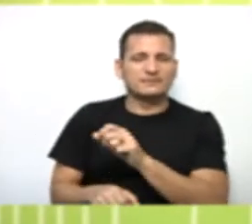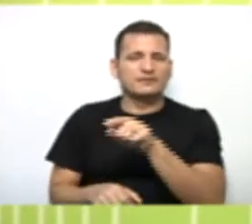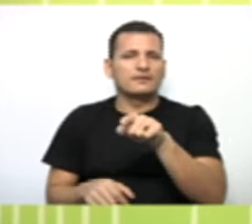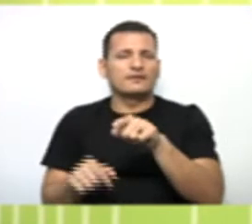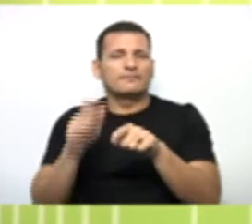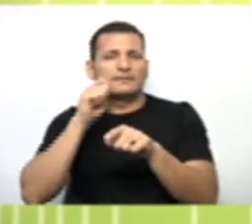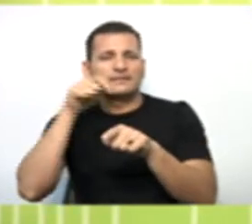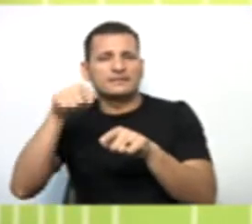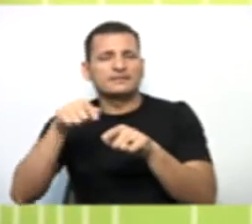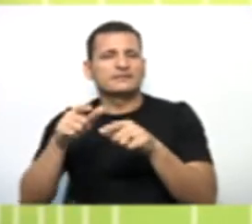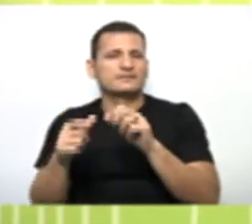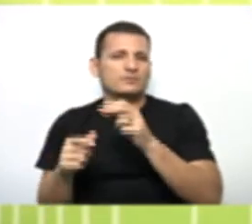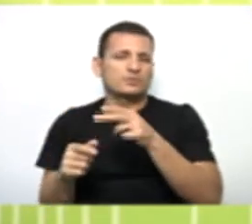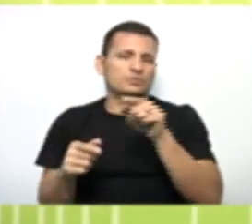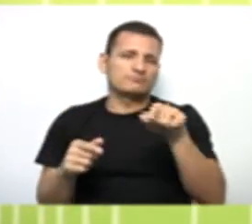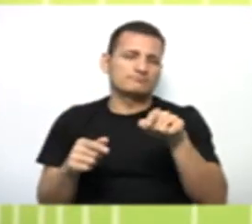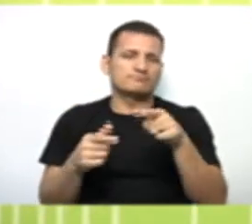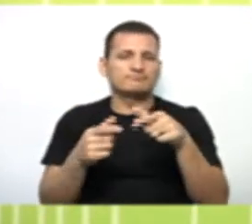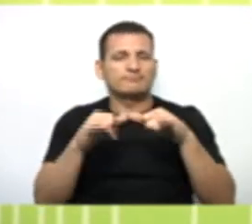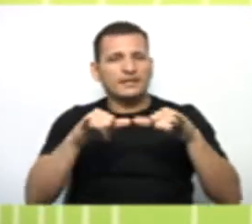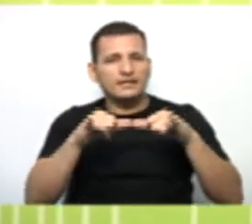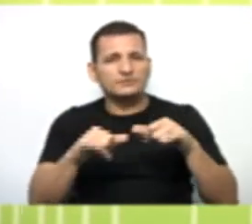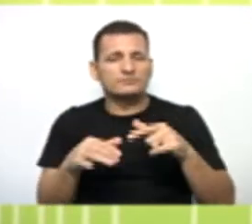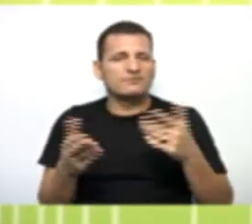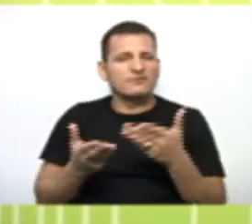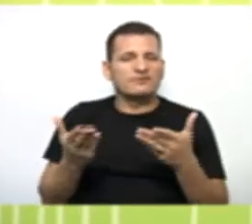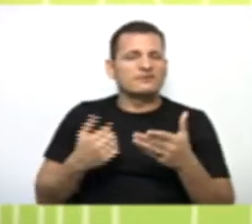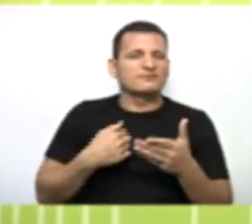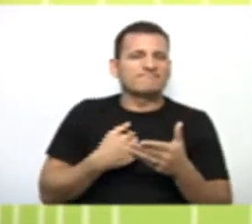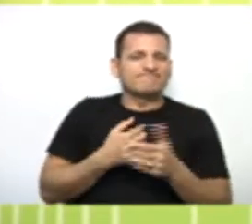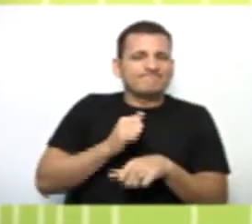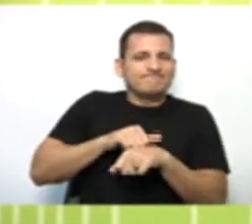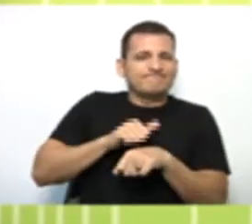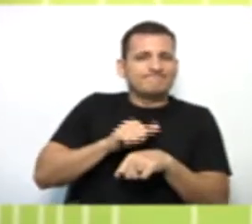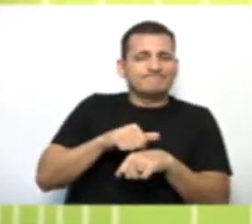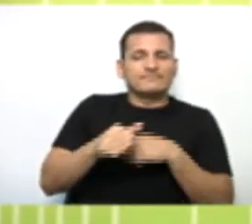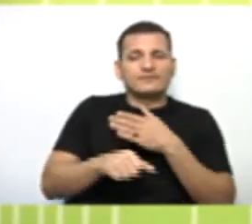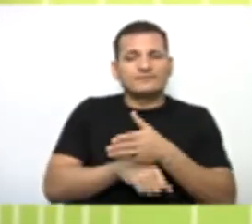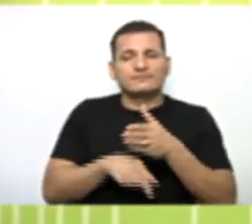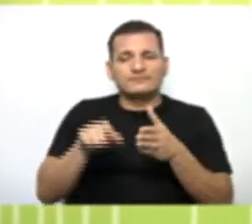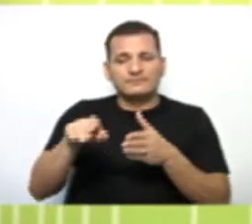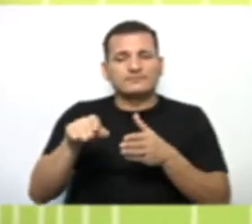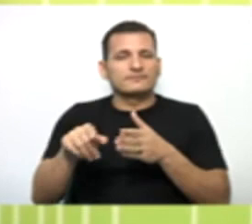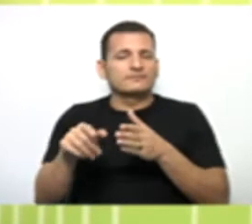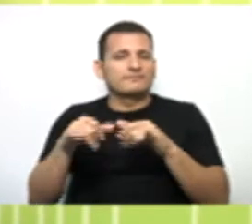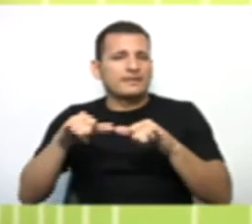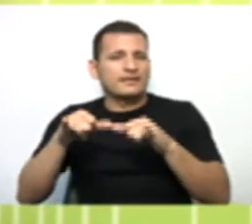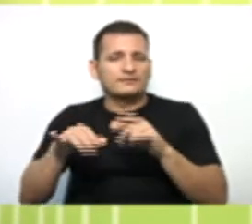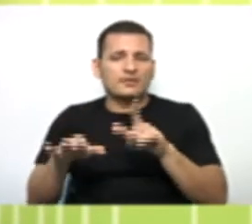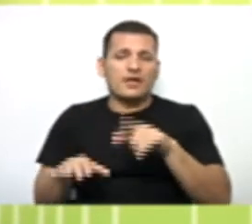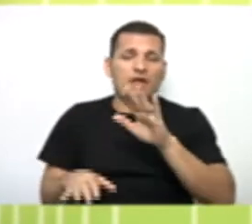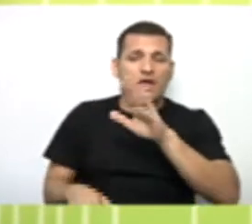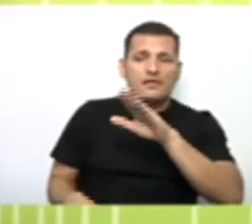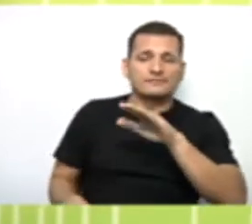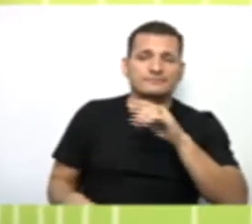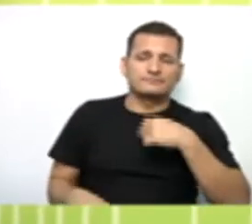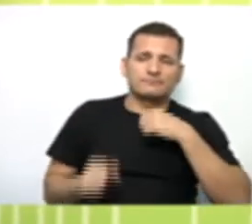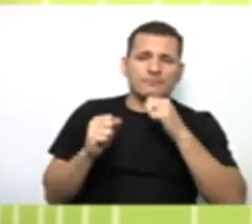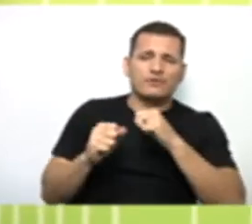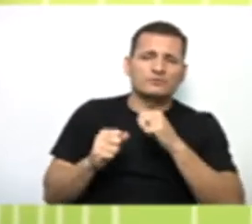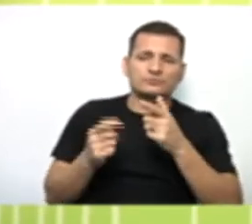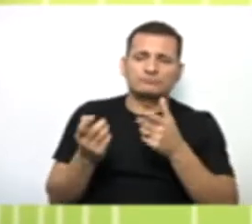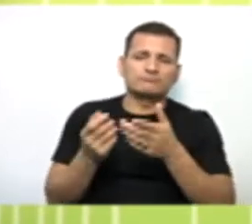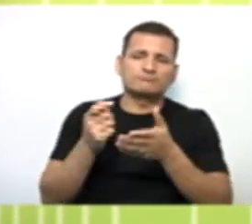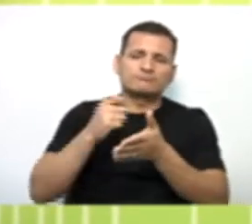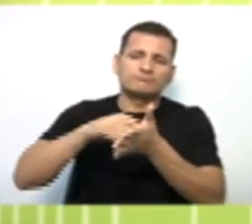na padaria, não é? Então esse mês eu fiquei um pouco apertado, chego para o dono da mercearia ou do mercadinho e falo assim: olha, dá para você